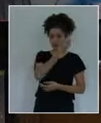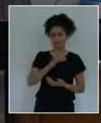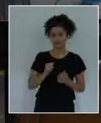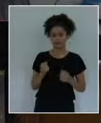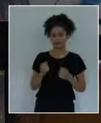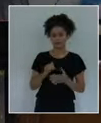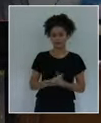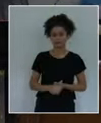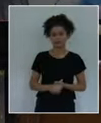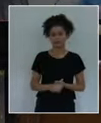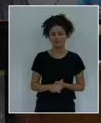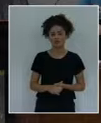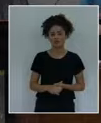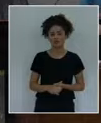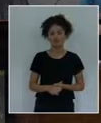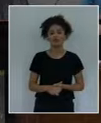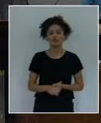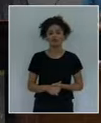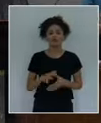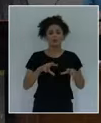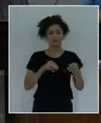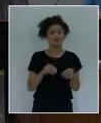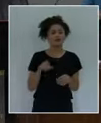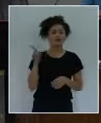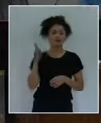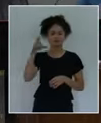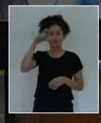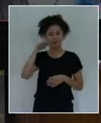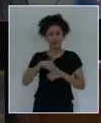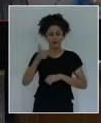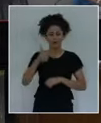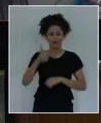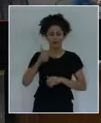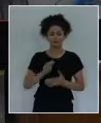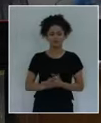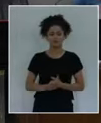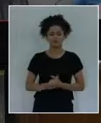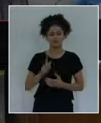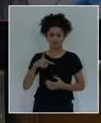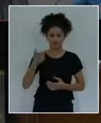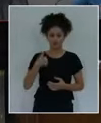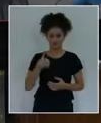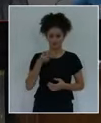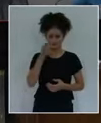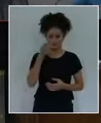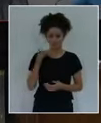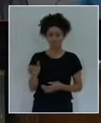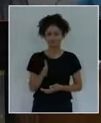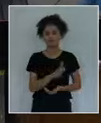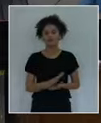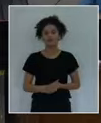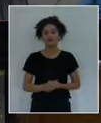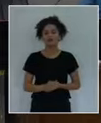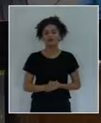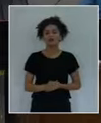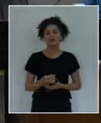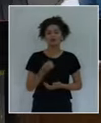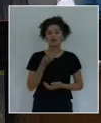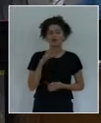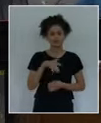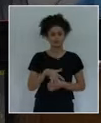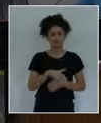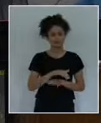Saiu aqui. Vou passar para o Léo, que ele tem que sair. Depois eu falo. Boa noite à mesa, boa noite, vereadores, boa noite,